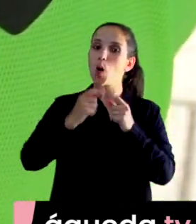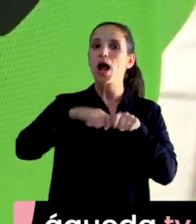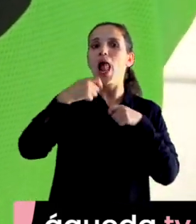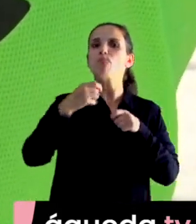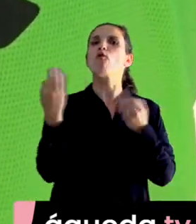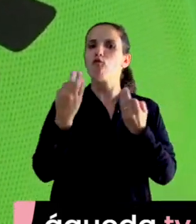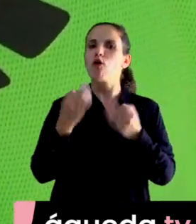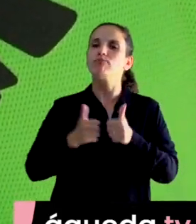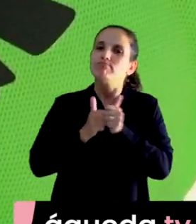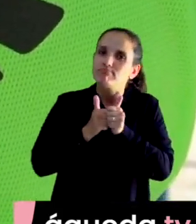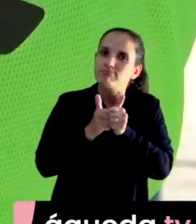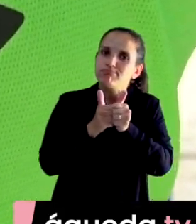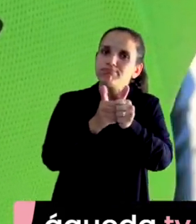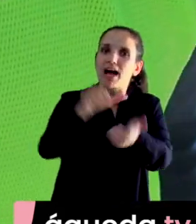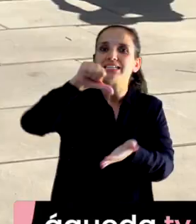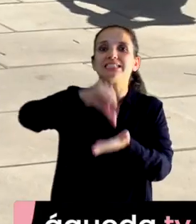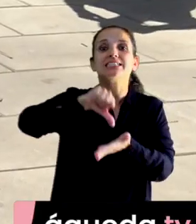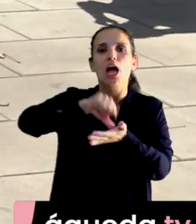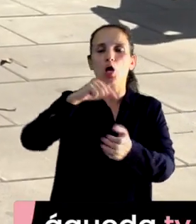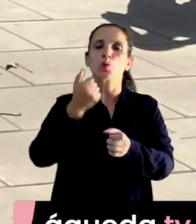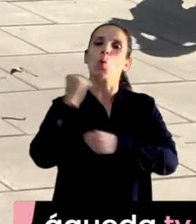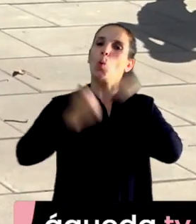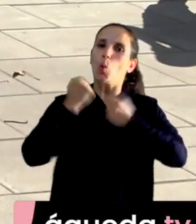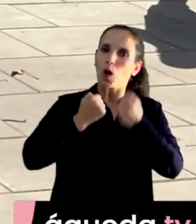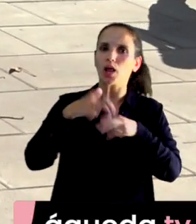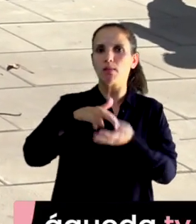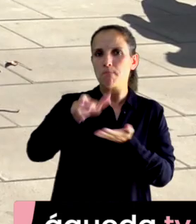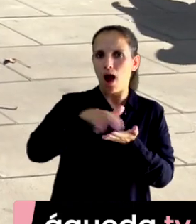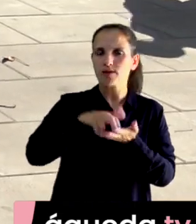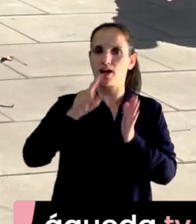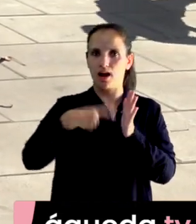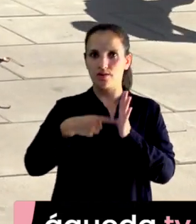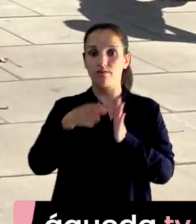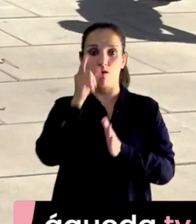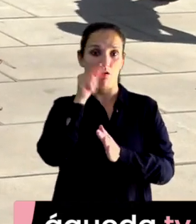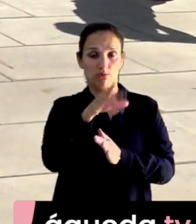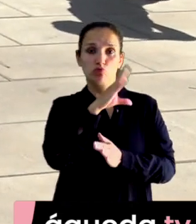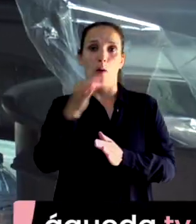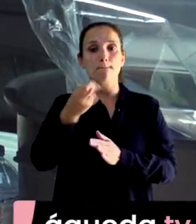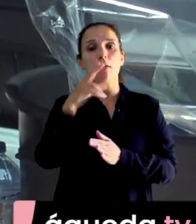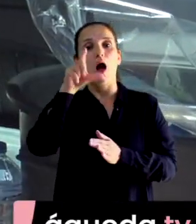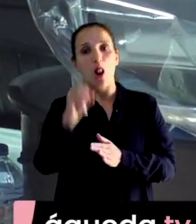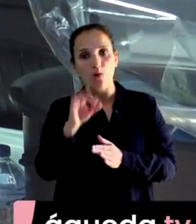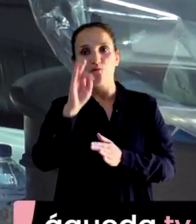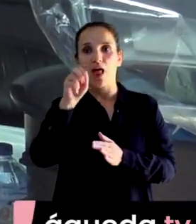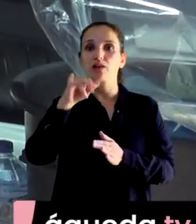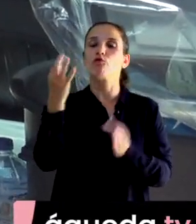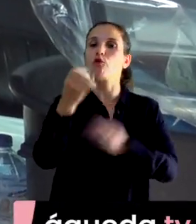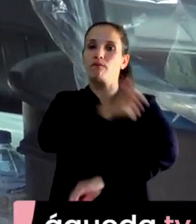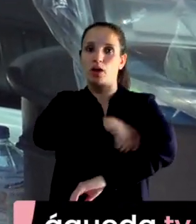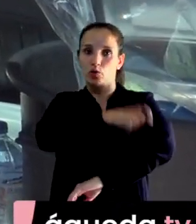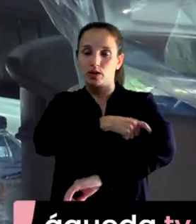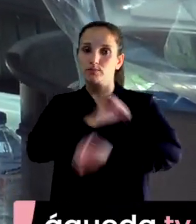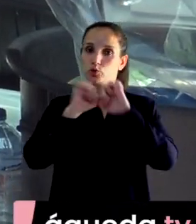durante a alguns quilómetros foi acompanhado pelo Centro Municipal de marcha e corrida de Águeda João Paulo Félix Foi